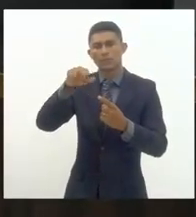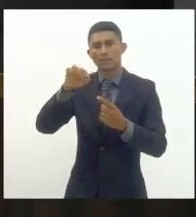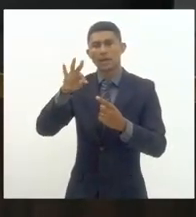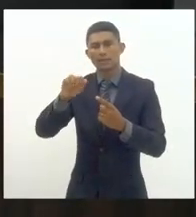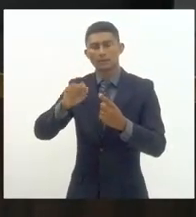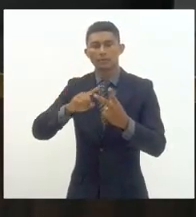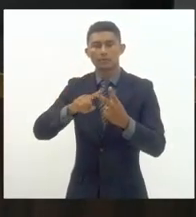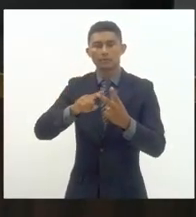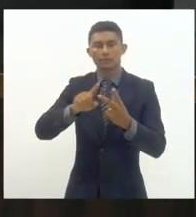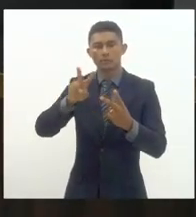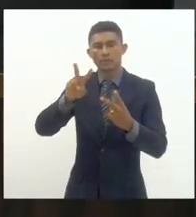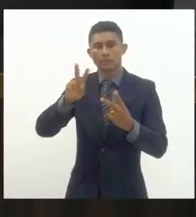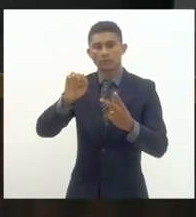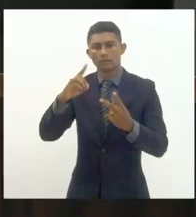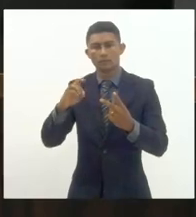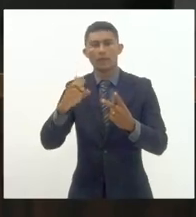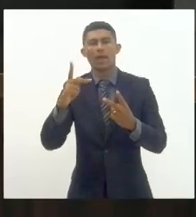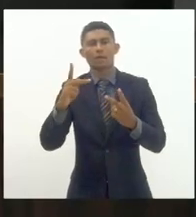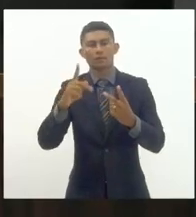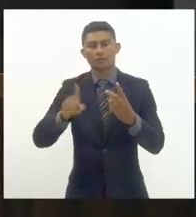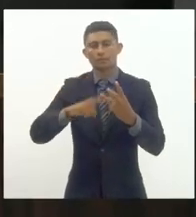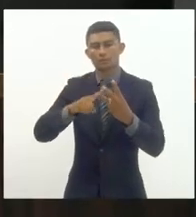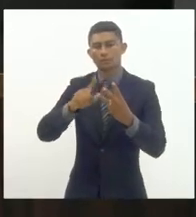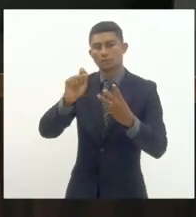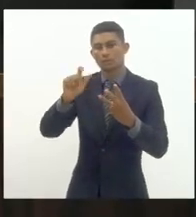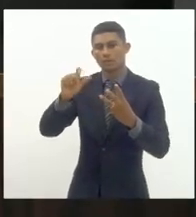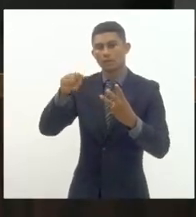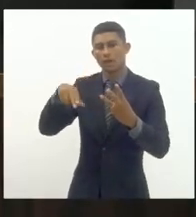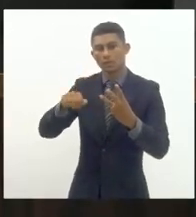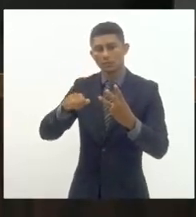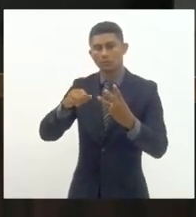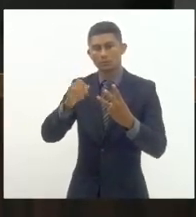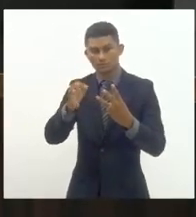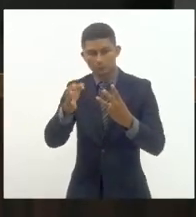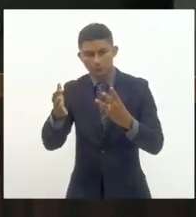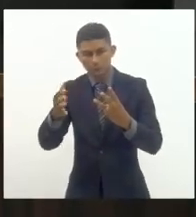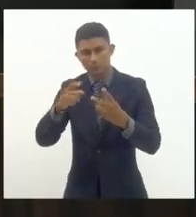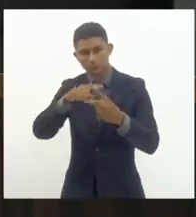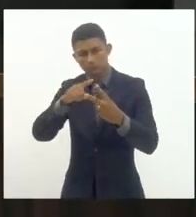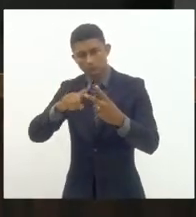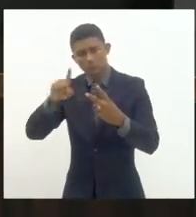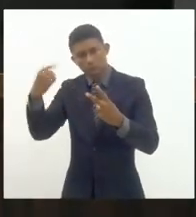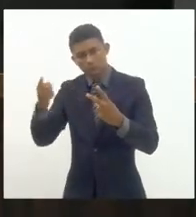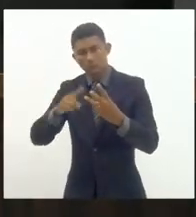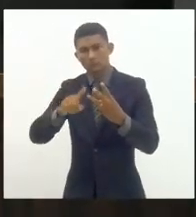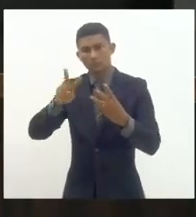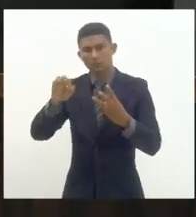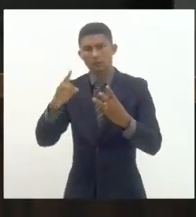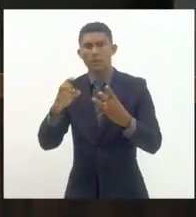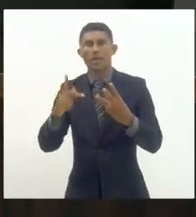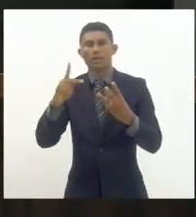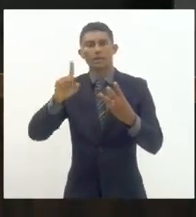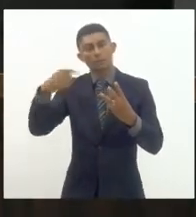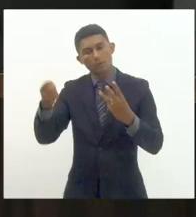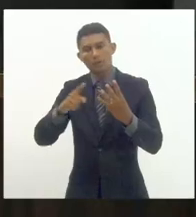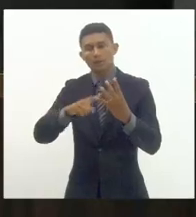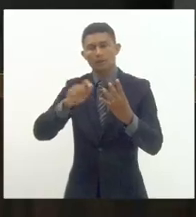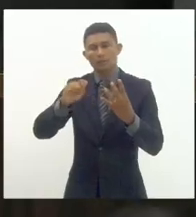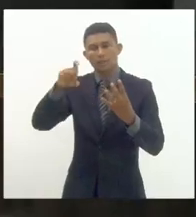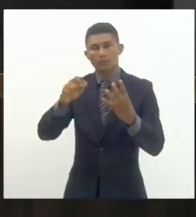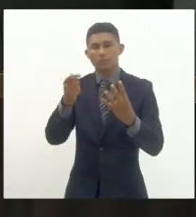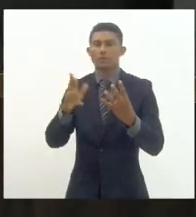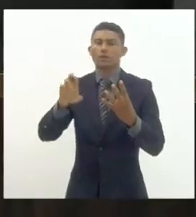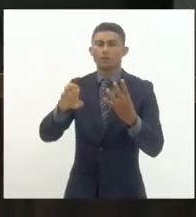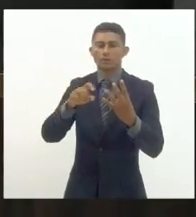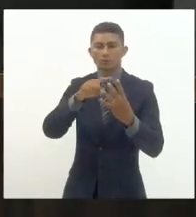Alana. Foi. Então, Alana e Renata, depois Valdec, depois Alexandre Knoploch. Antes da